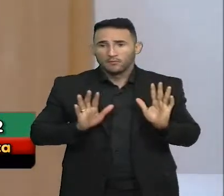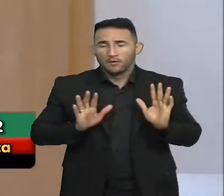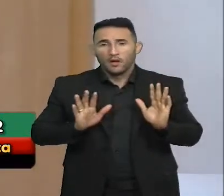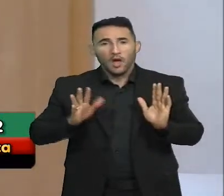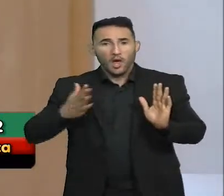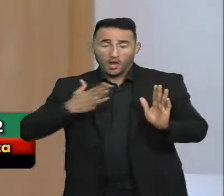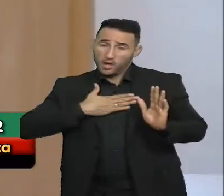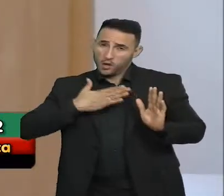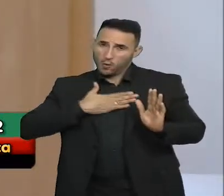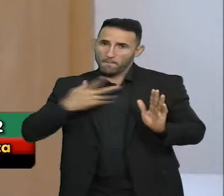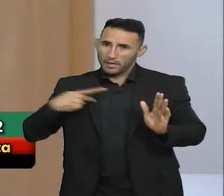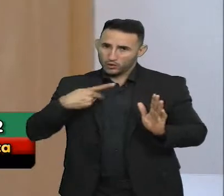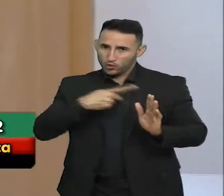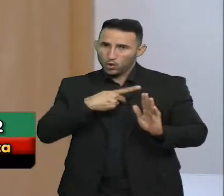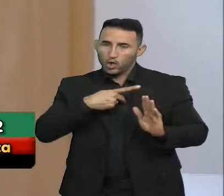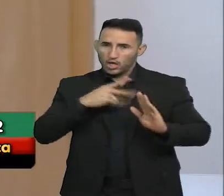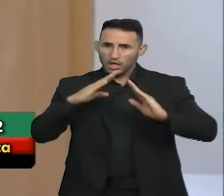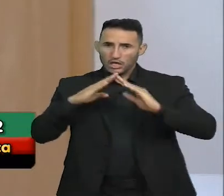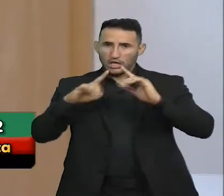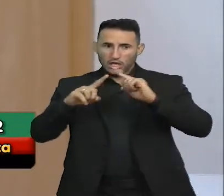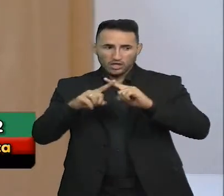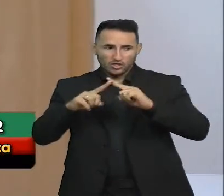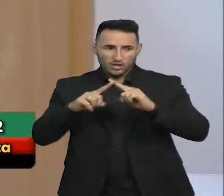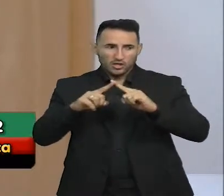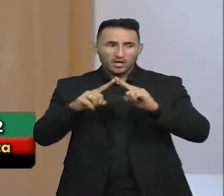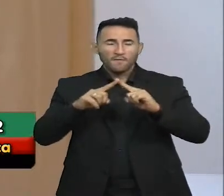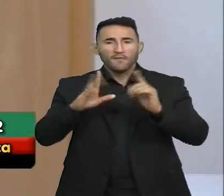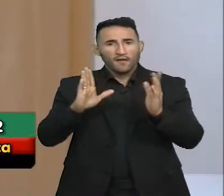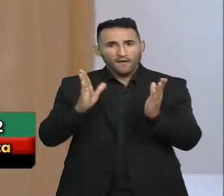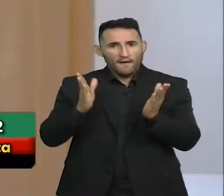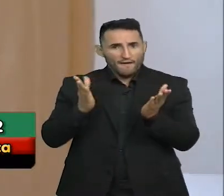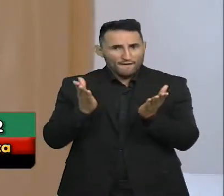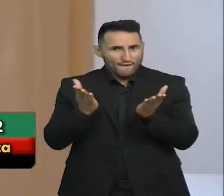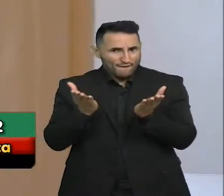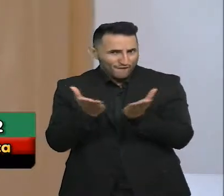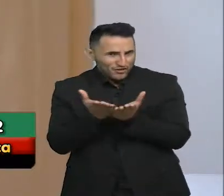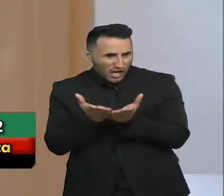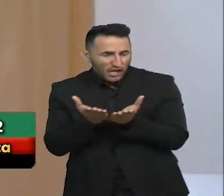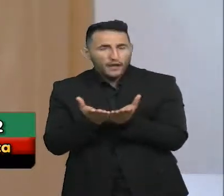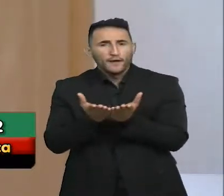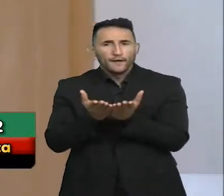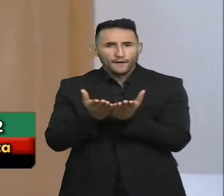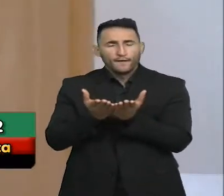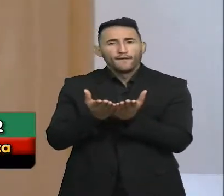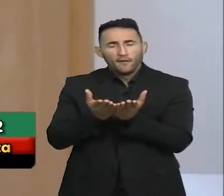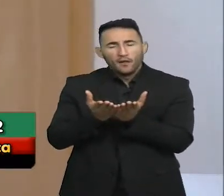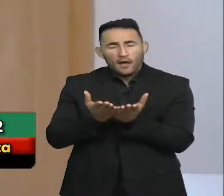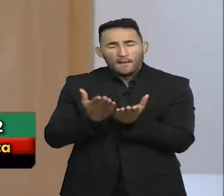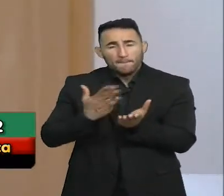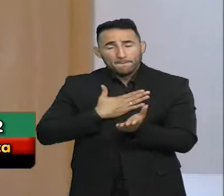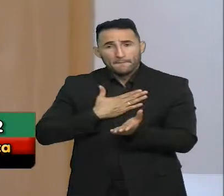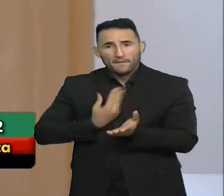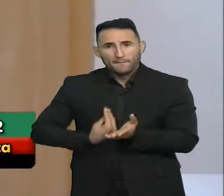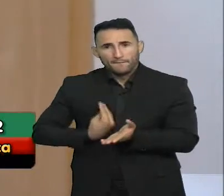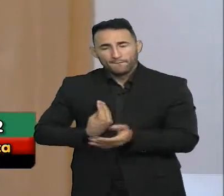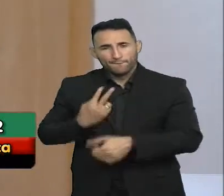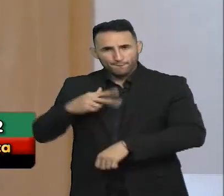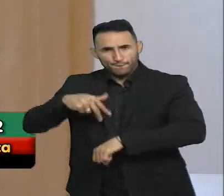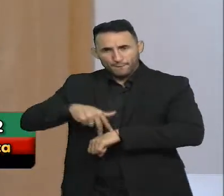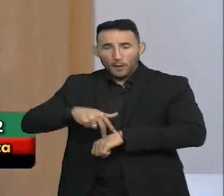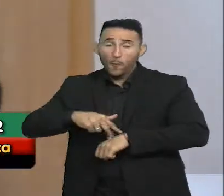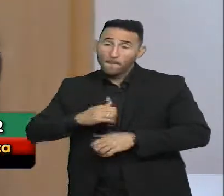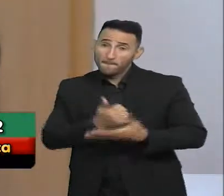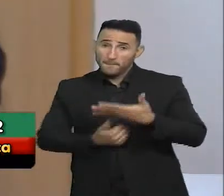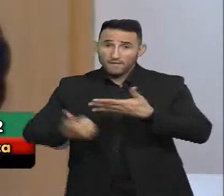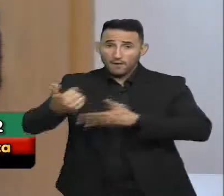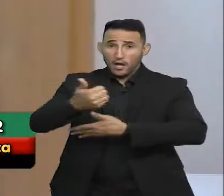igreja evangélica, é importante que essa minha voz, que talvez é um privilégio que eu tenha, mesmo